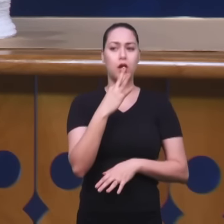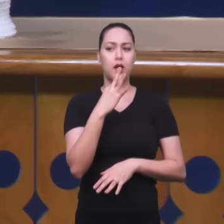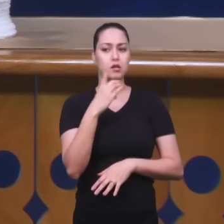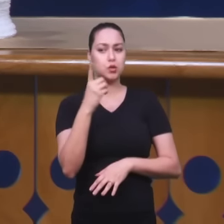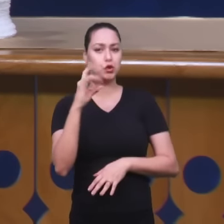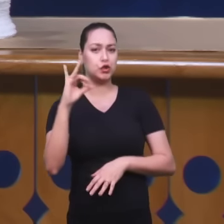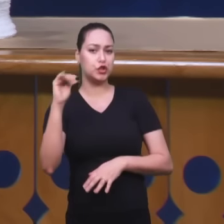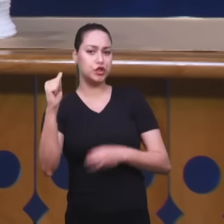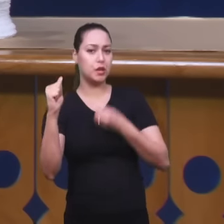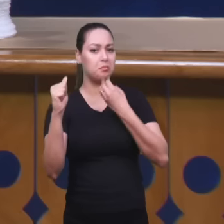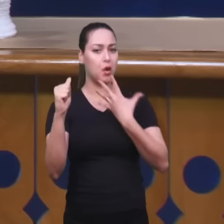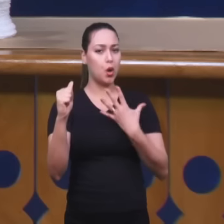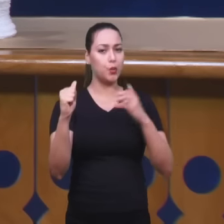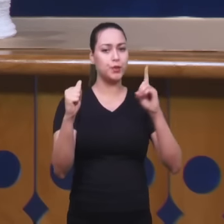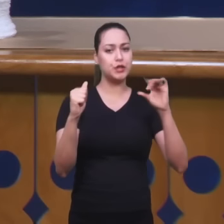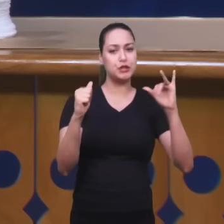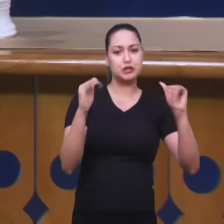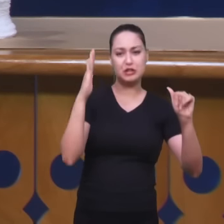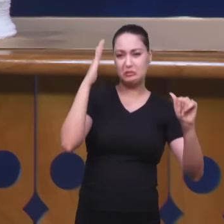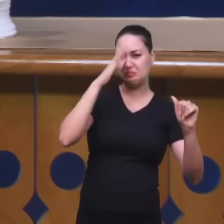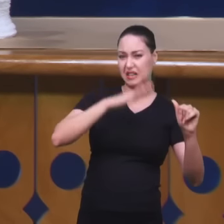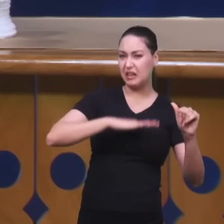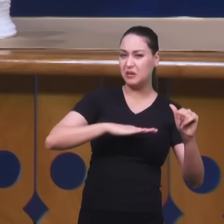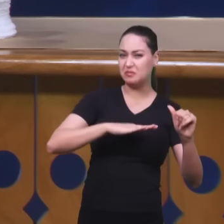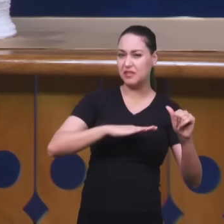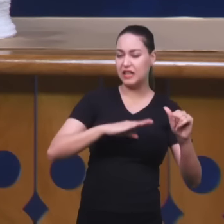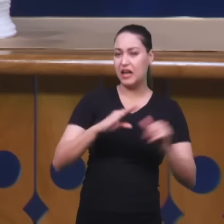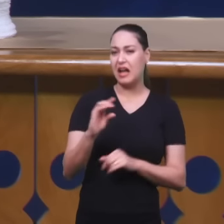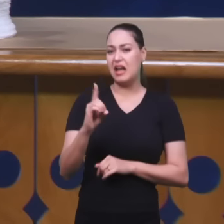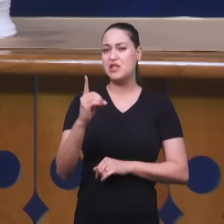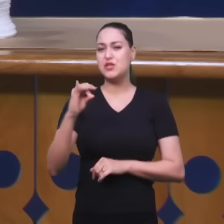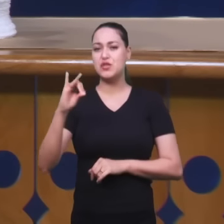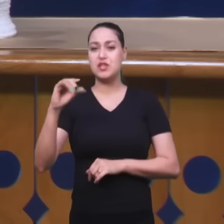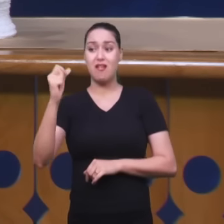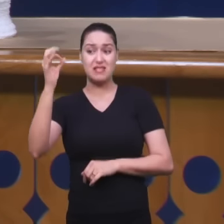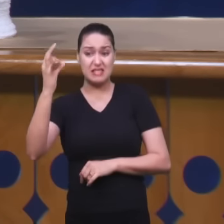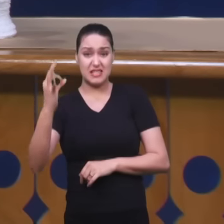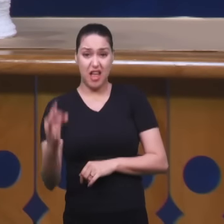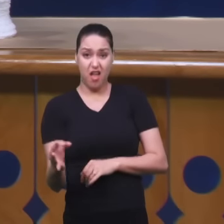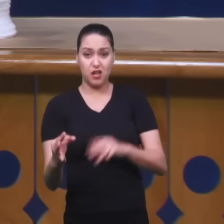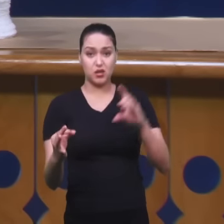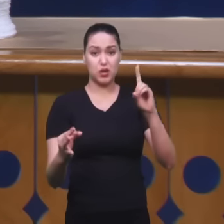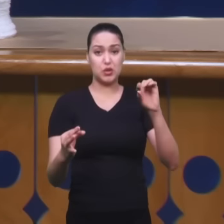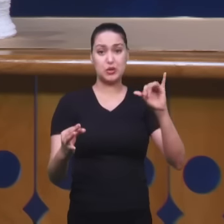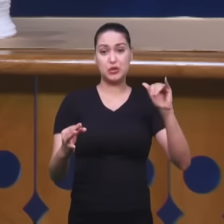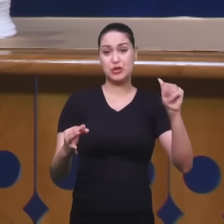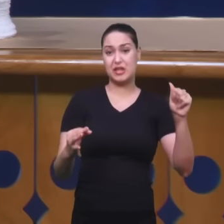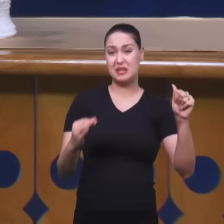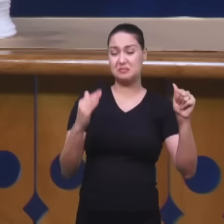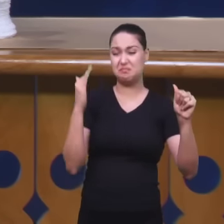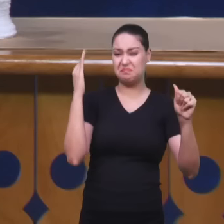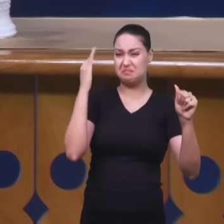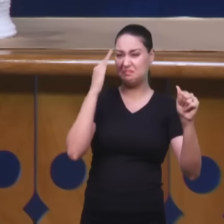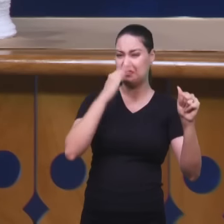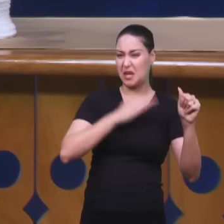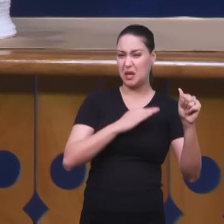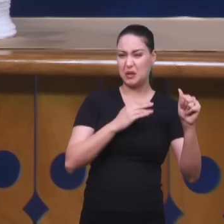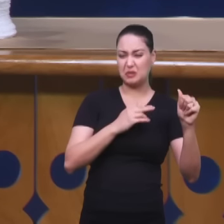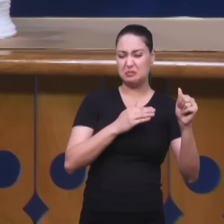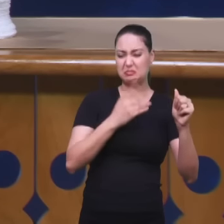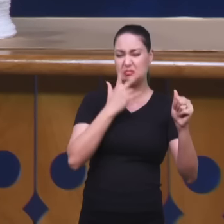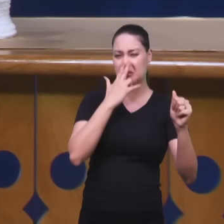Os dias em que tudo deu certo Mas talvez hoje Seja como um dos dias em que Davi Deixou